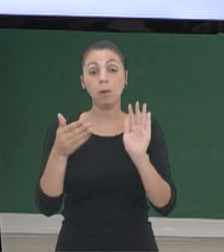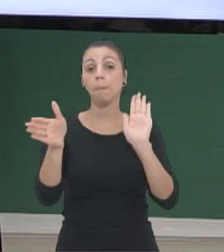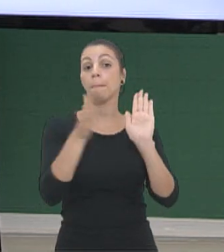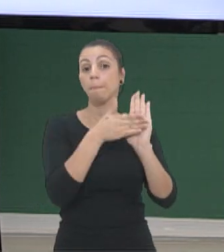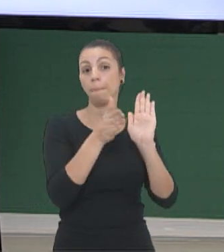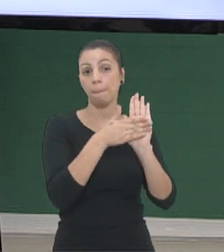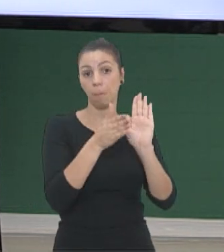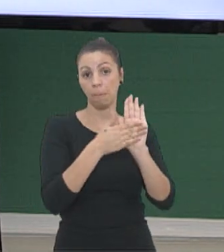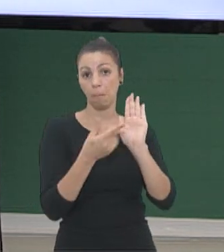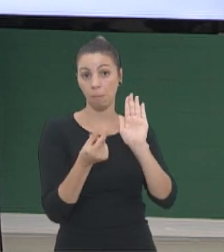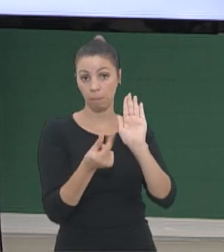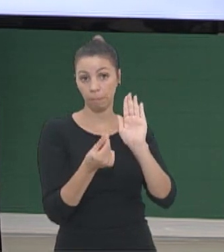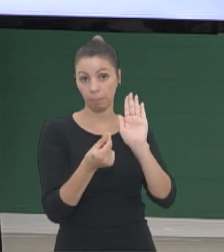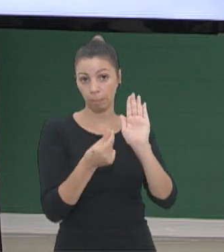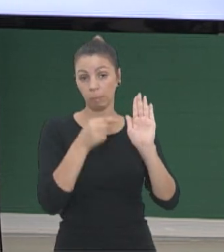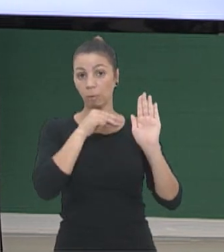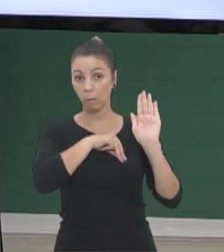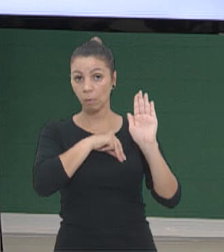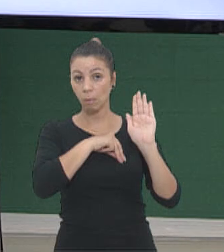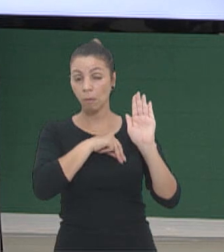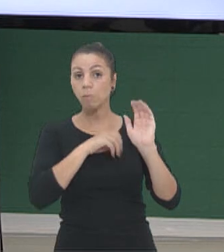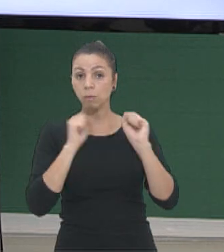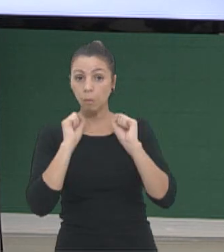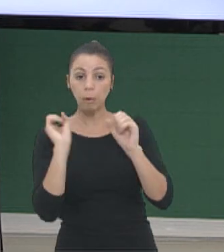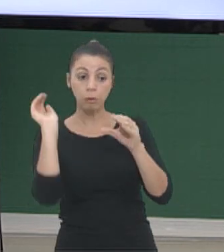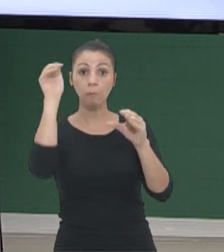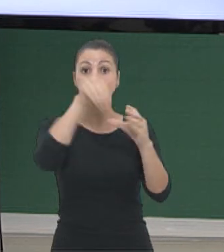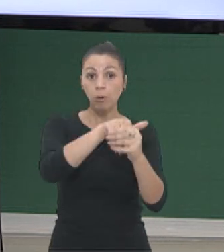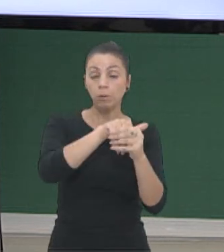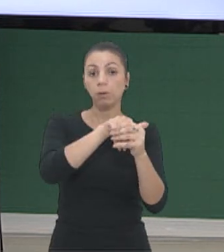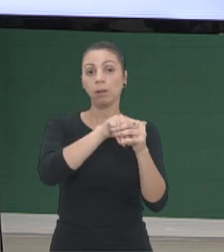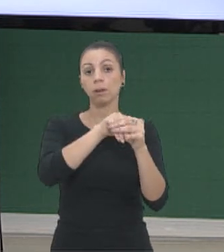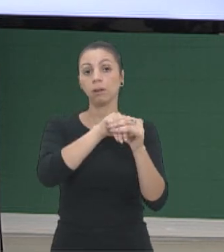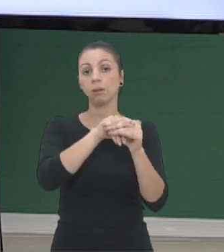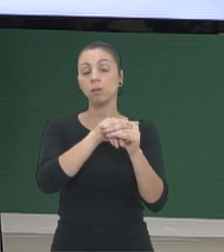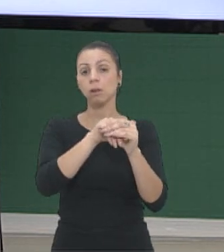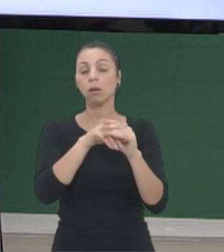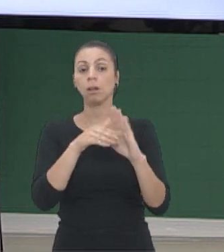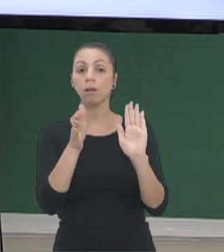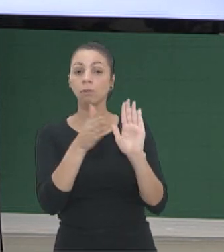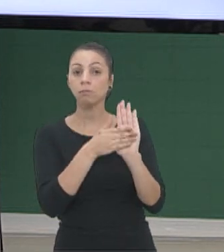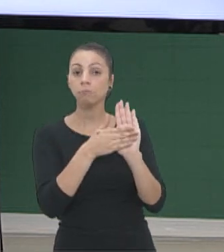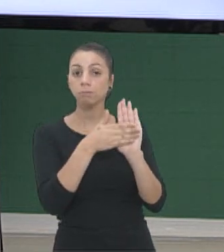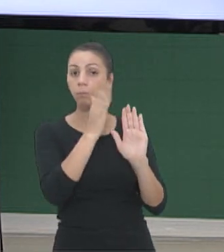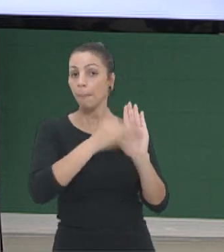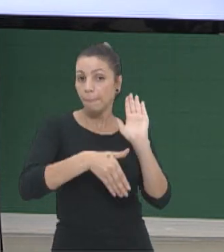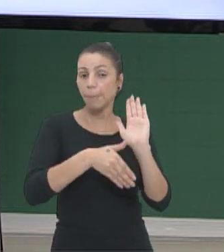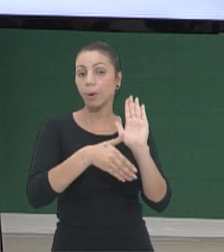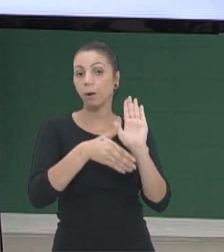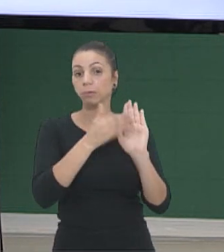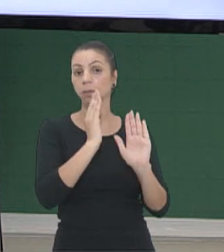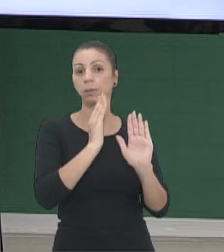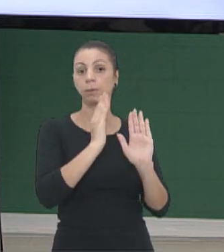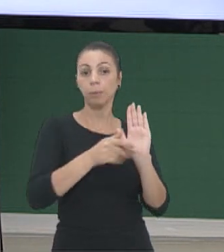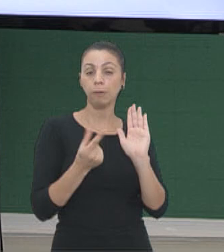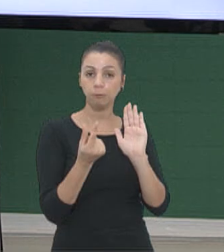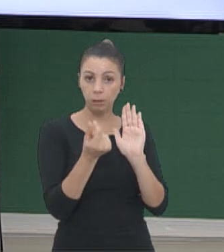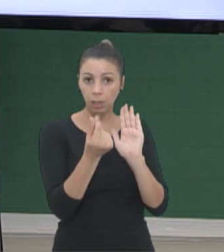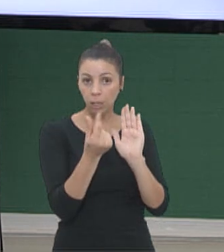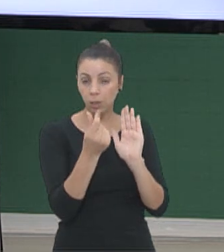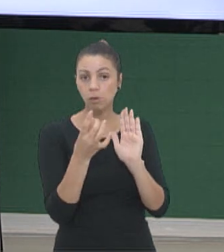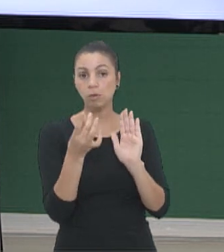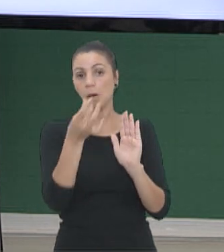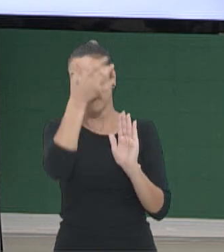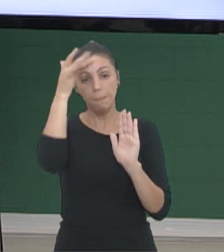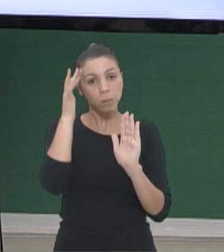renda, você poderia votar. É claro que esta renda só conseguiria provar grandes empresários. Então, os